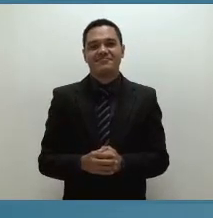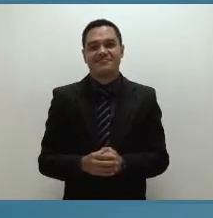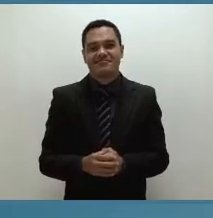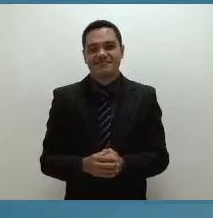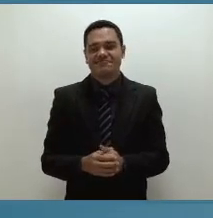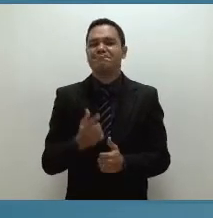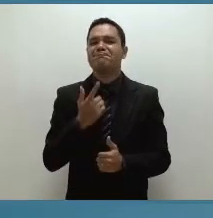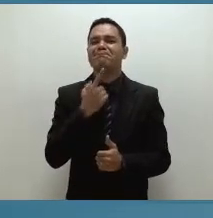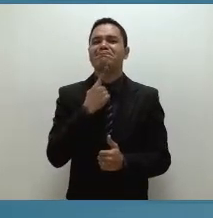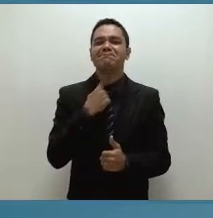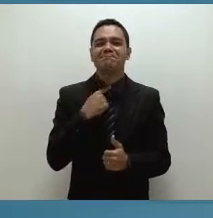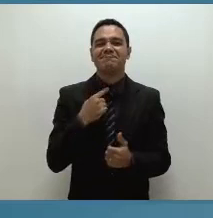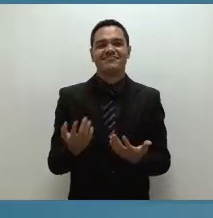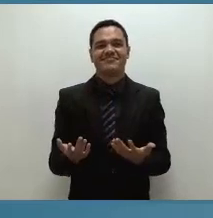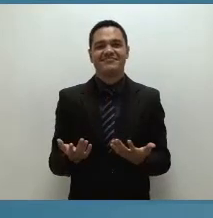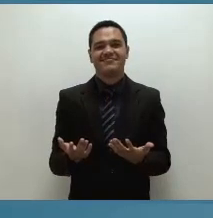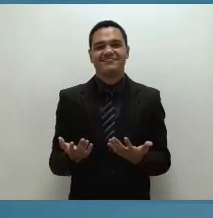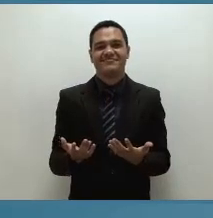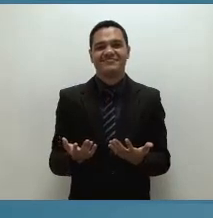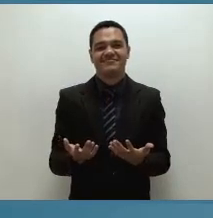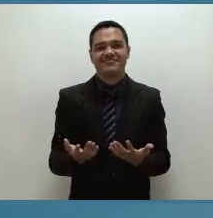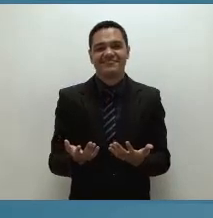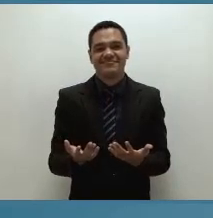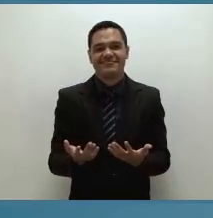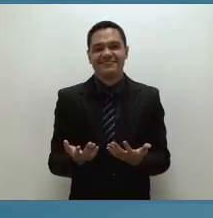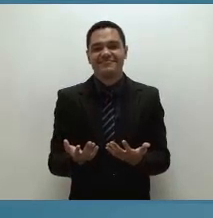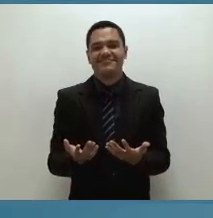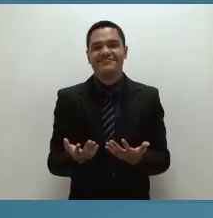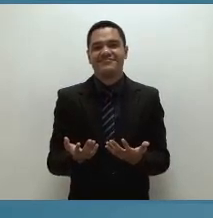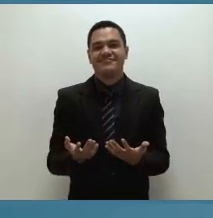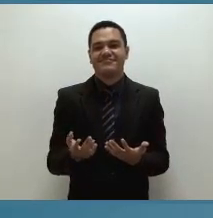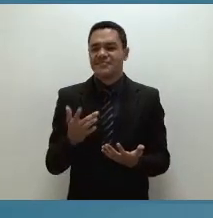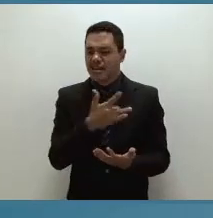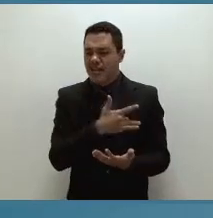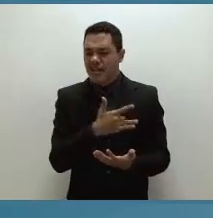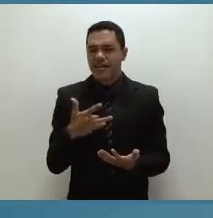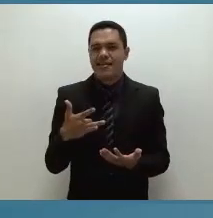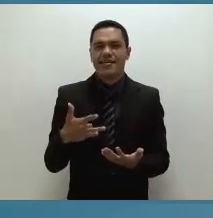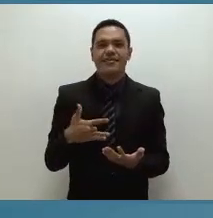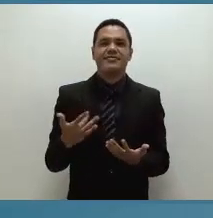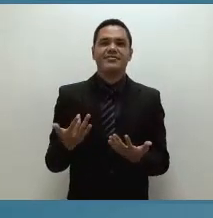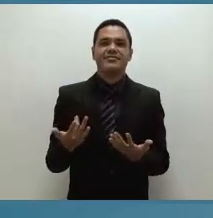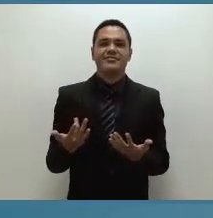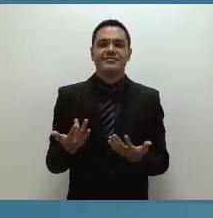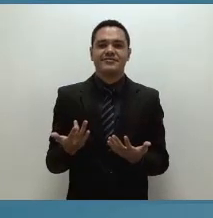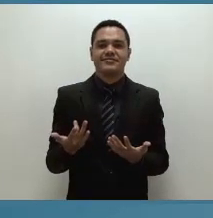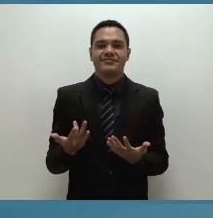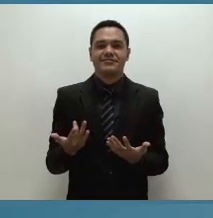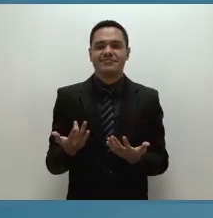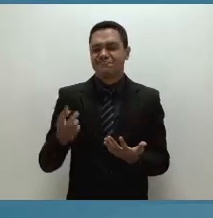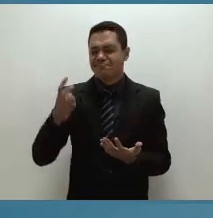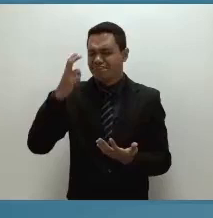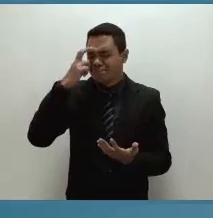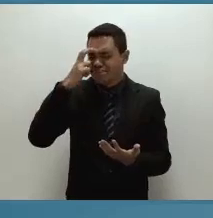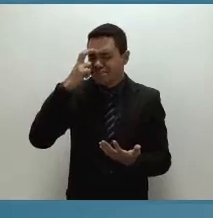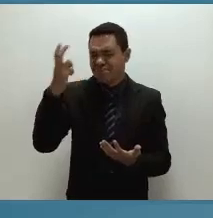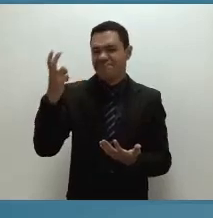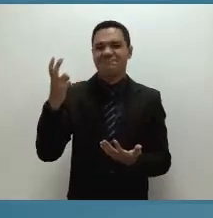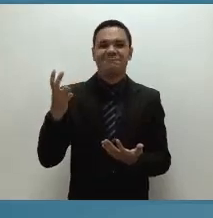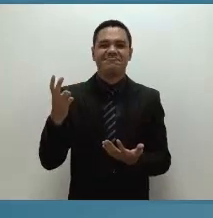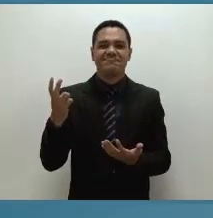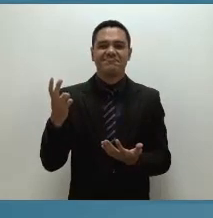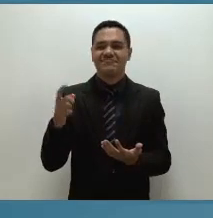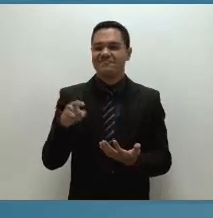Desejo a vossas excelências muita saúde e sabedoria